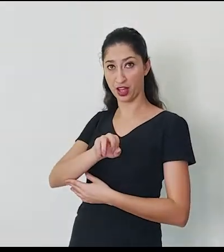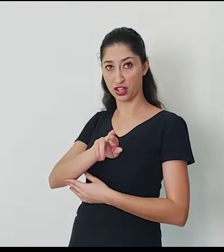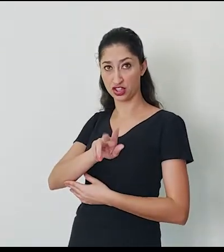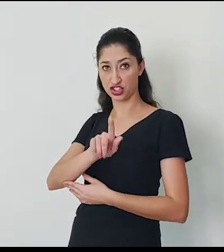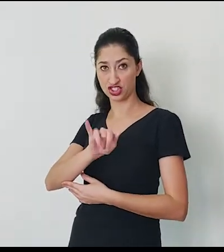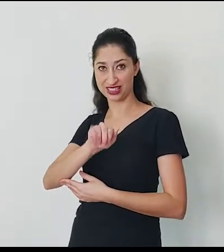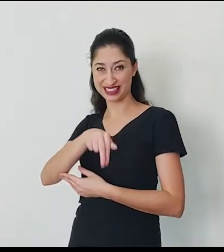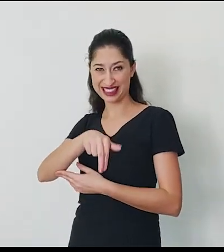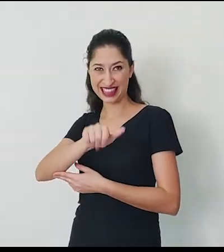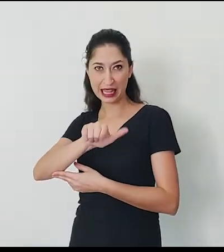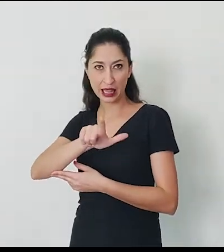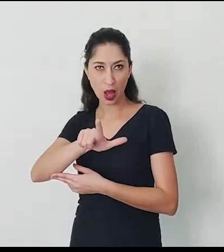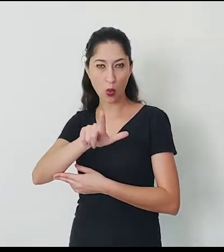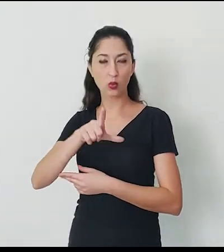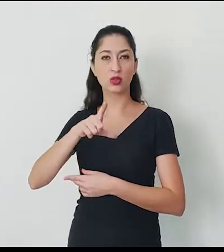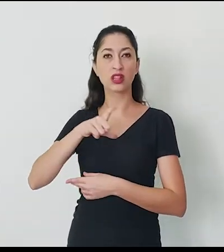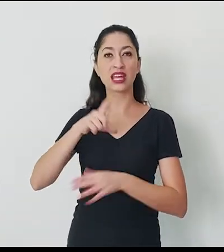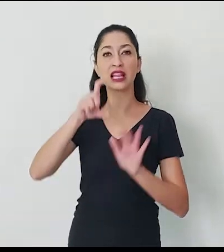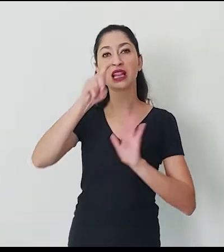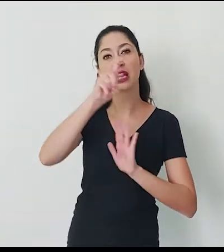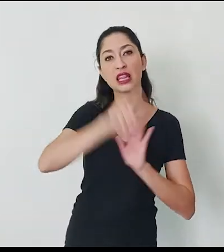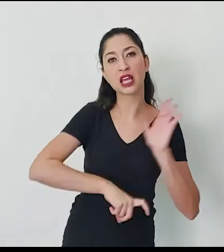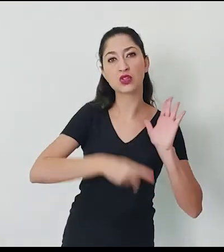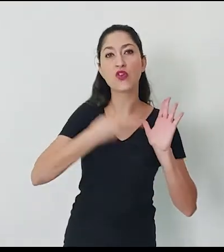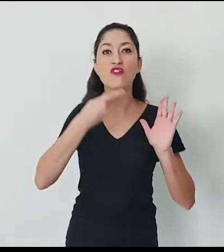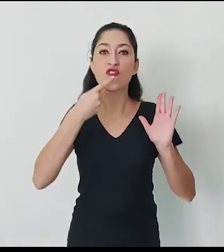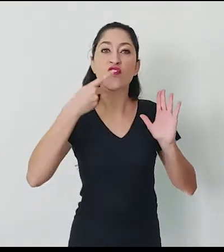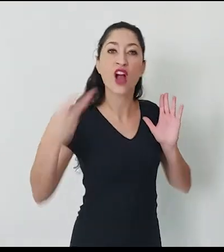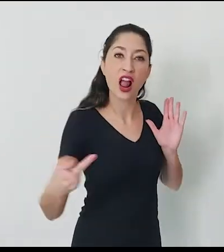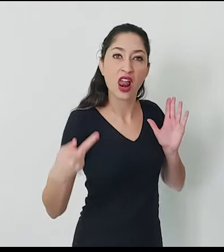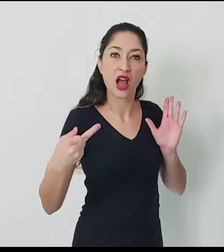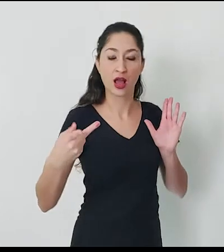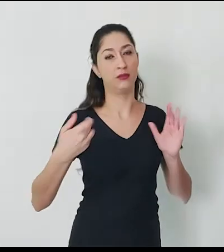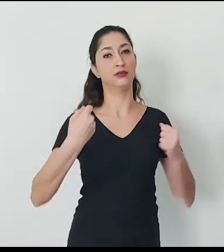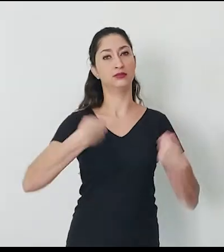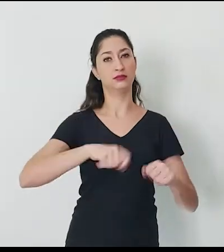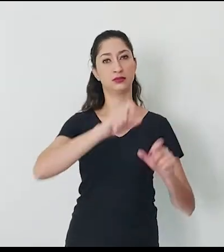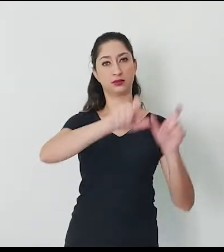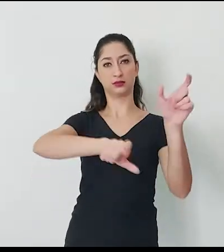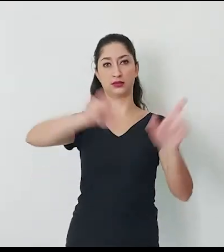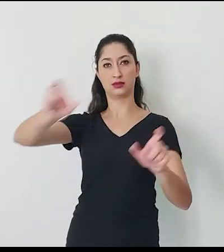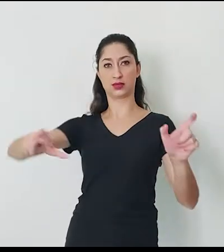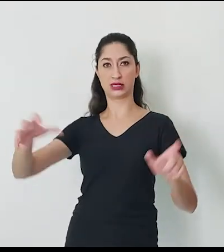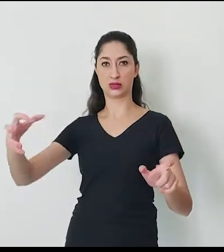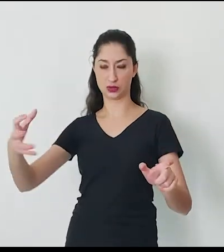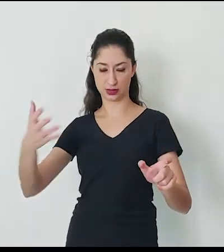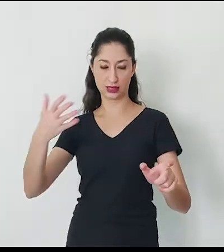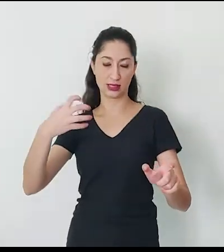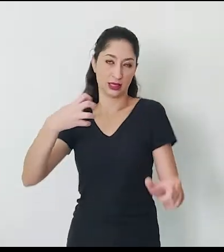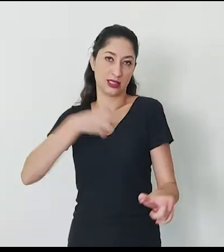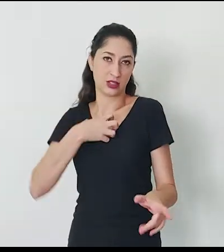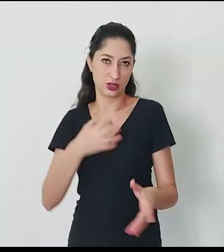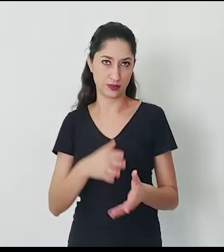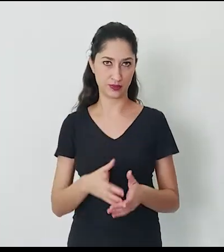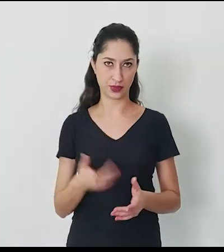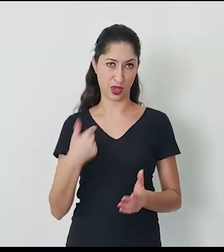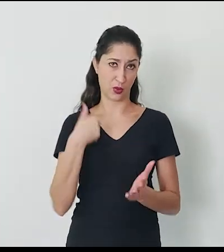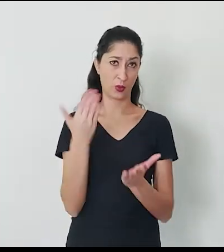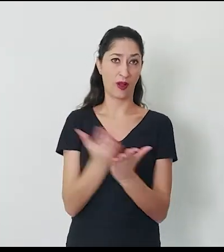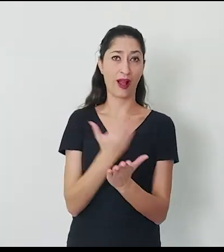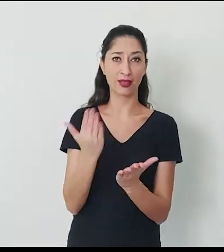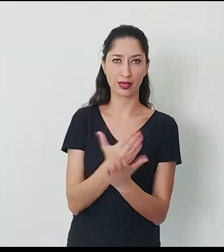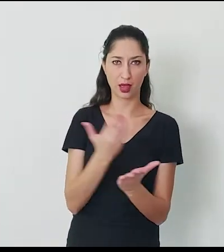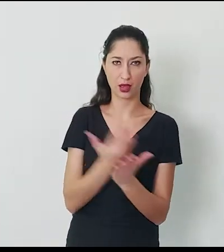que passar por essa questão de uma performance, de uma expressão do texto e perpassar isso para as pessoas, né?